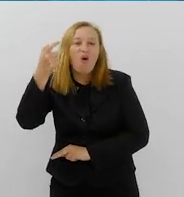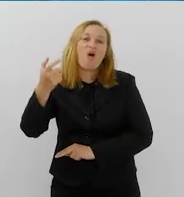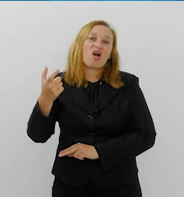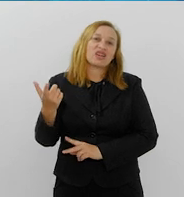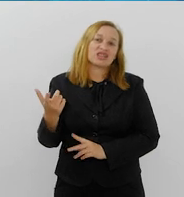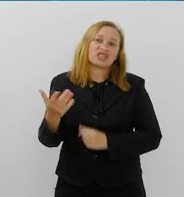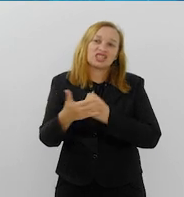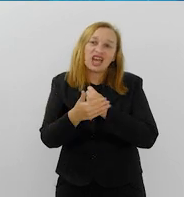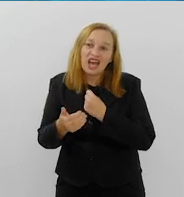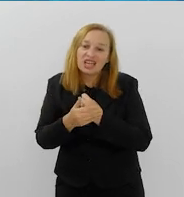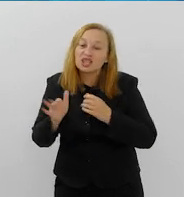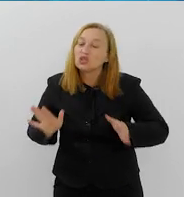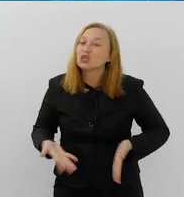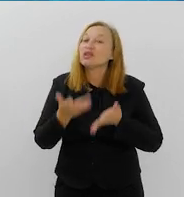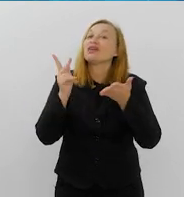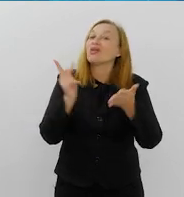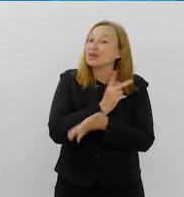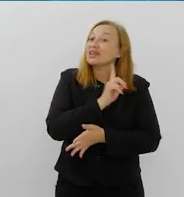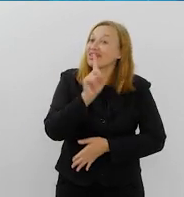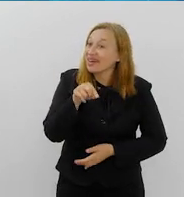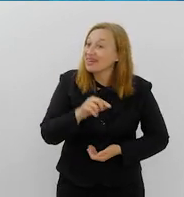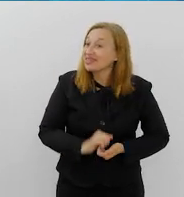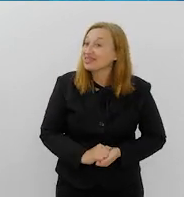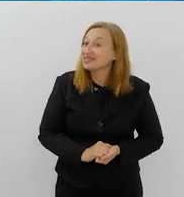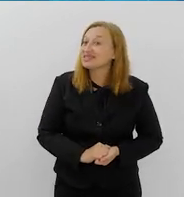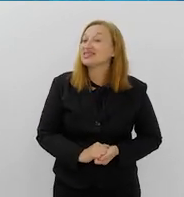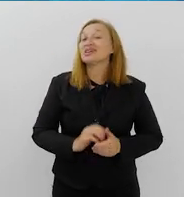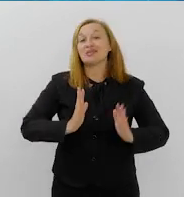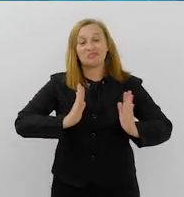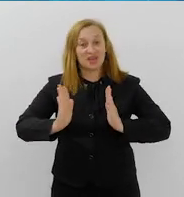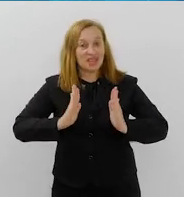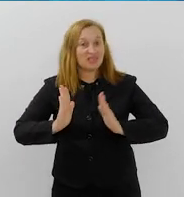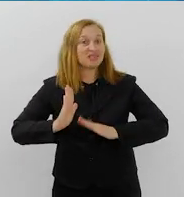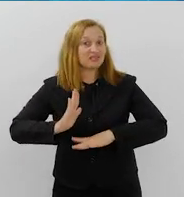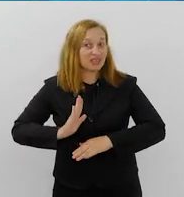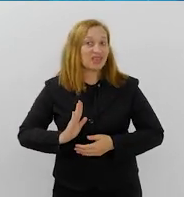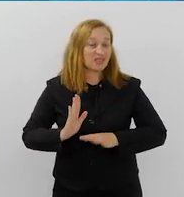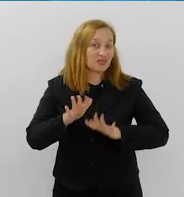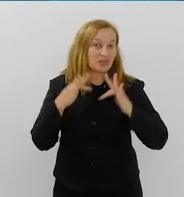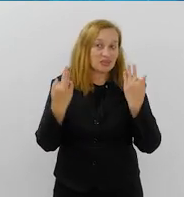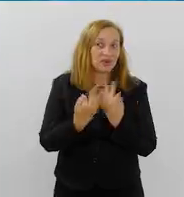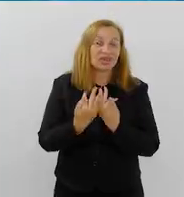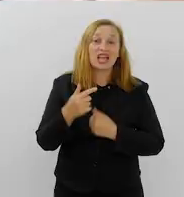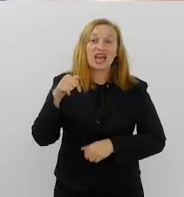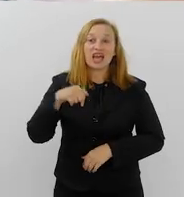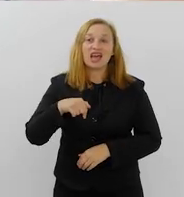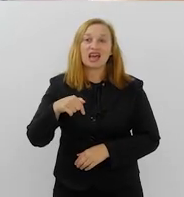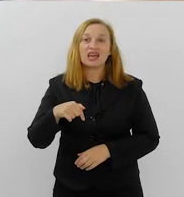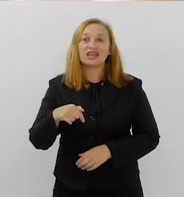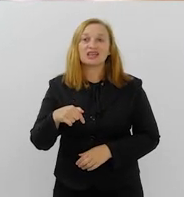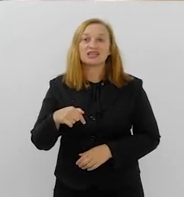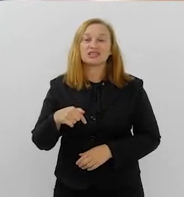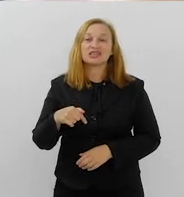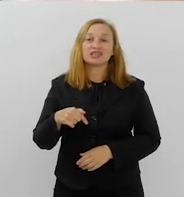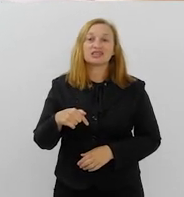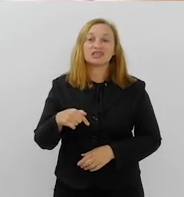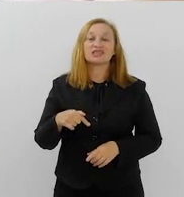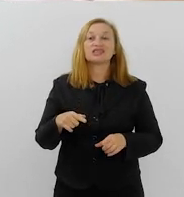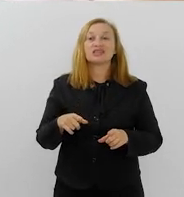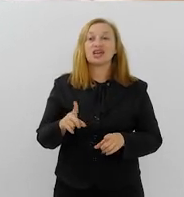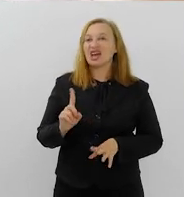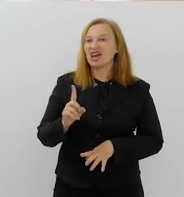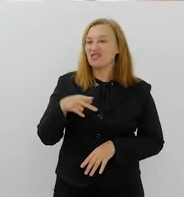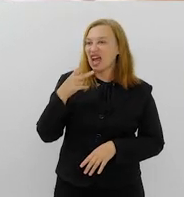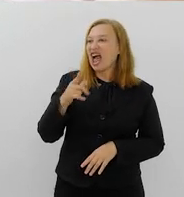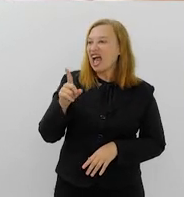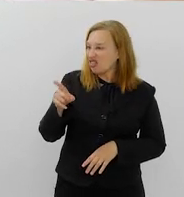de memória afetiva, de estímulo acontece, né? Nesses momentos. Aqui no E eles Brasil. se sentem úteis